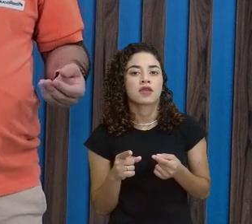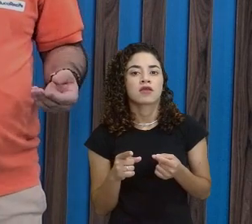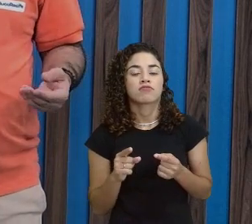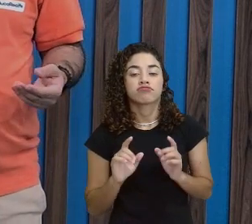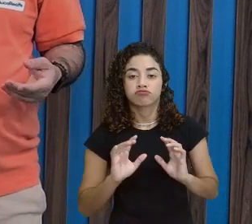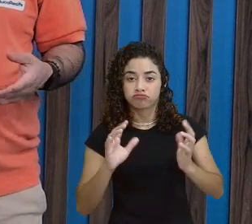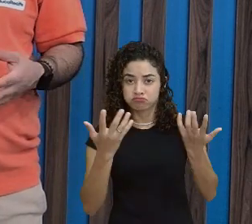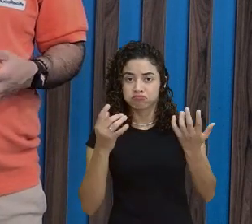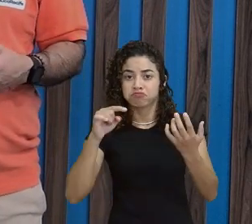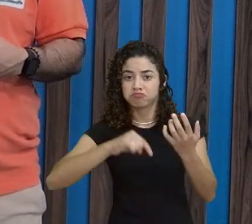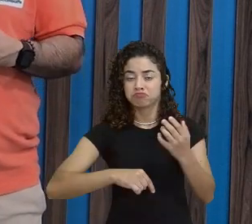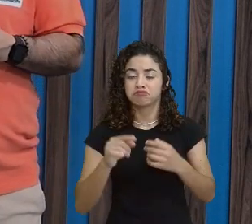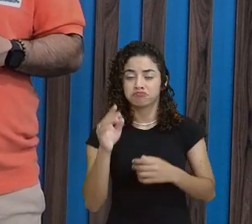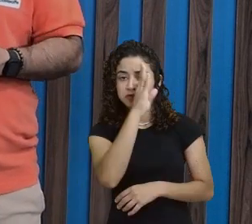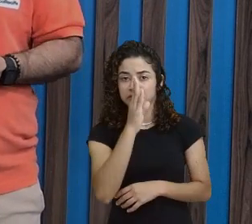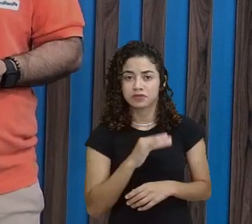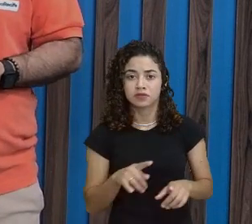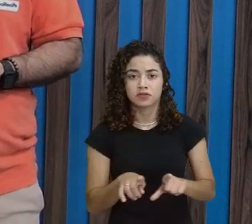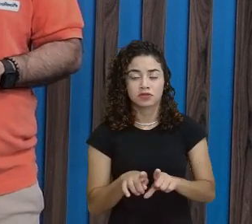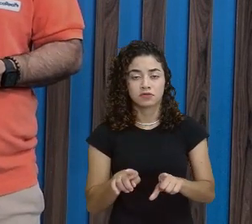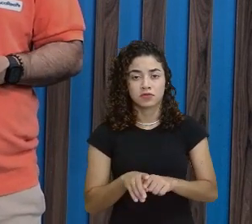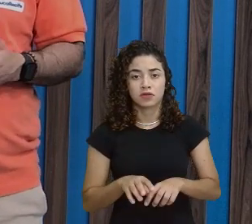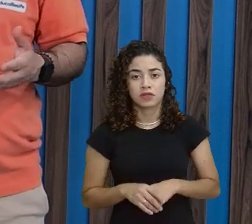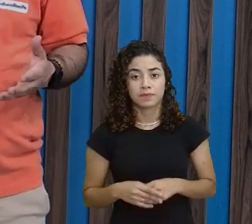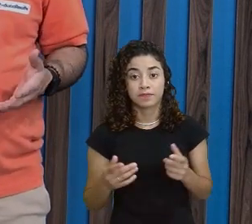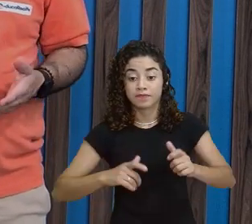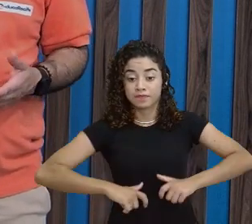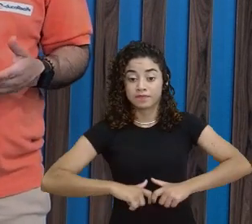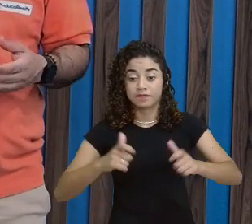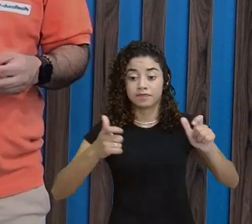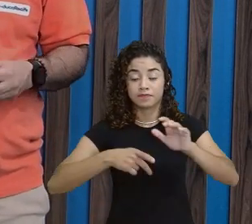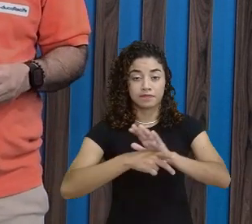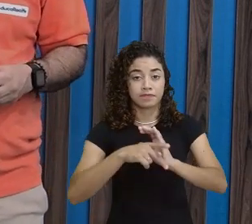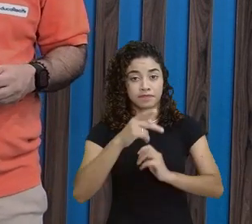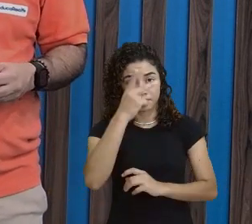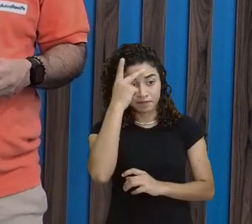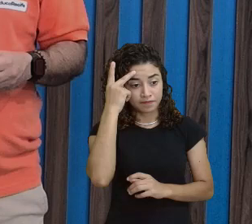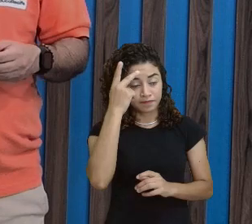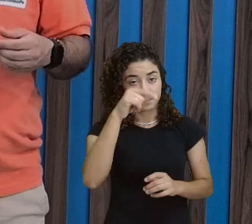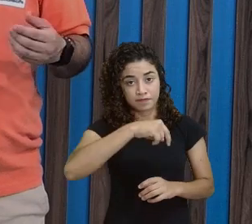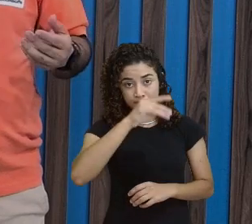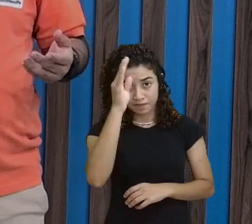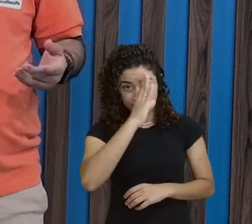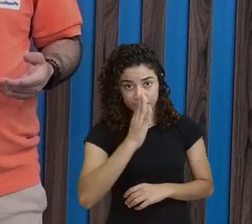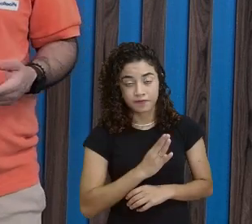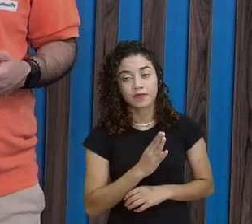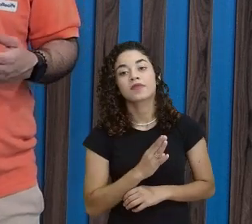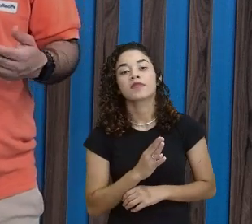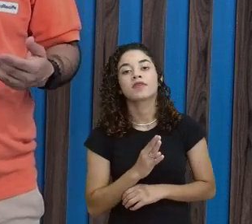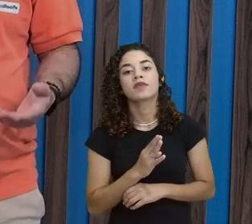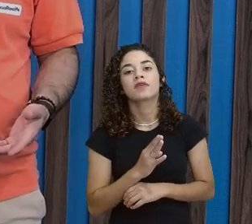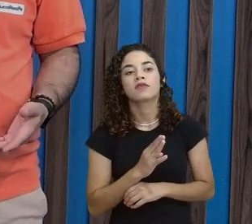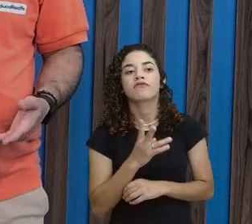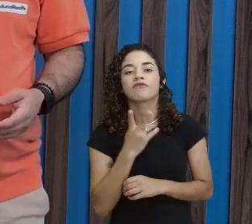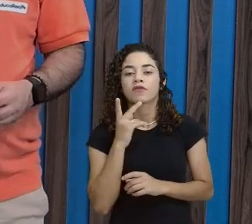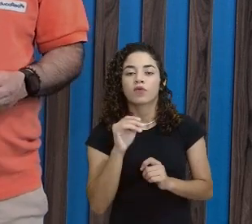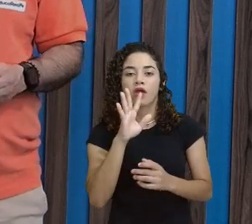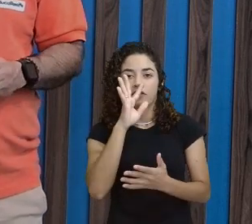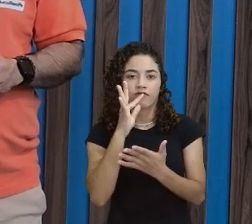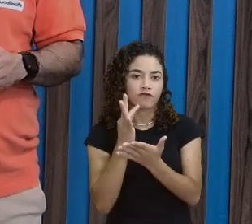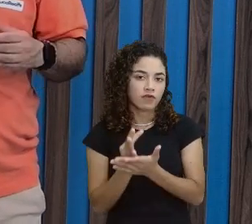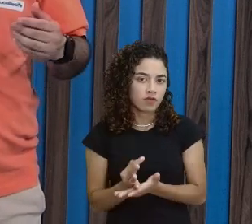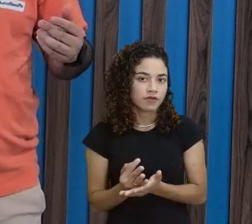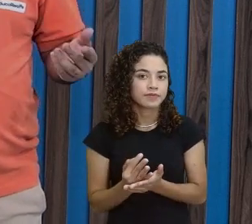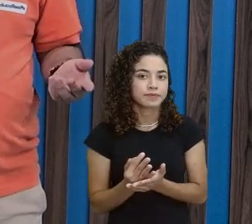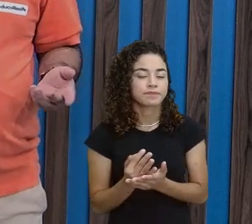haja vista que a maioria dos brasileiros e brasileiras professam, né, a fé cristã. E